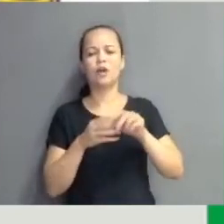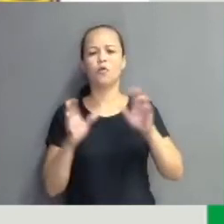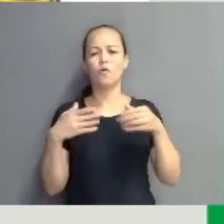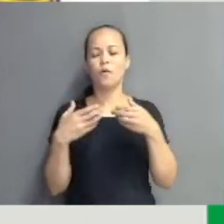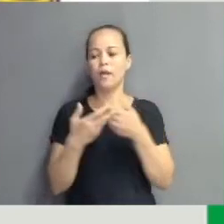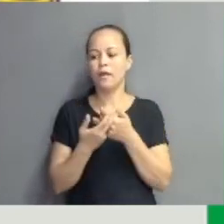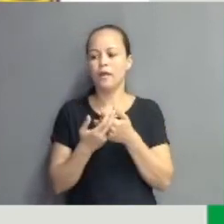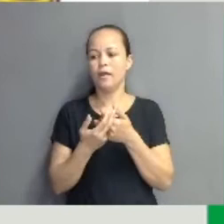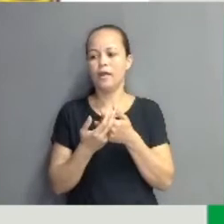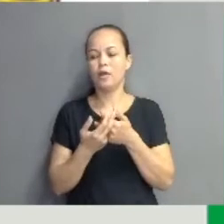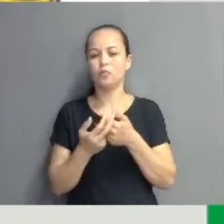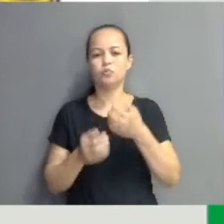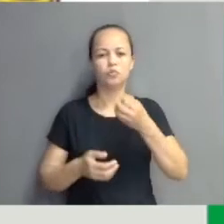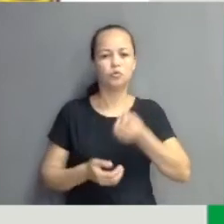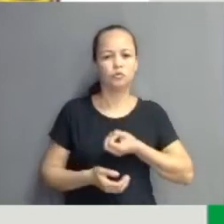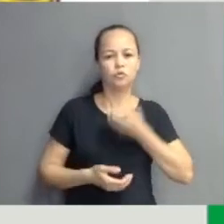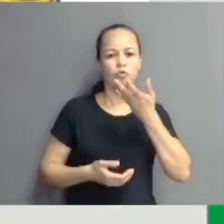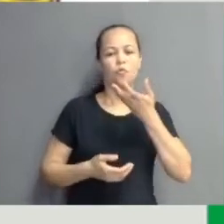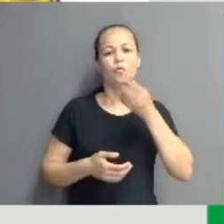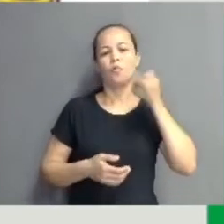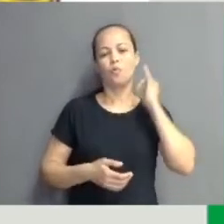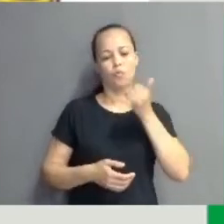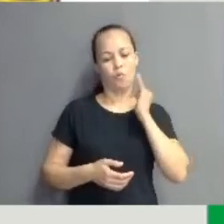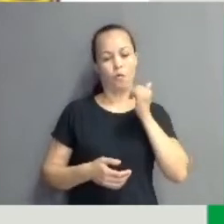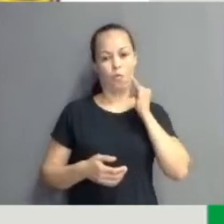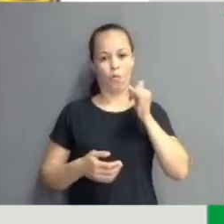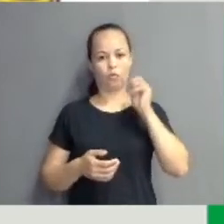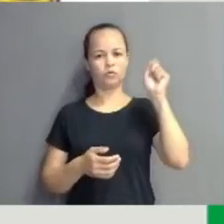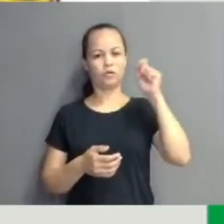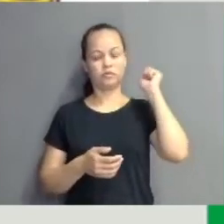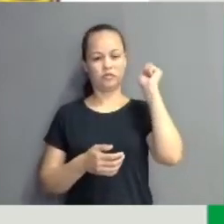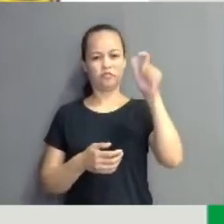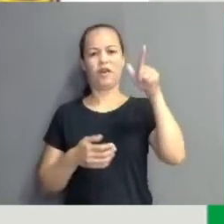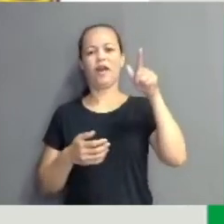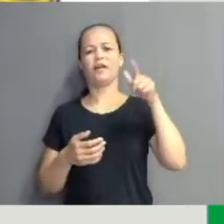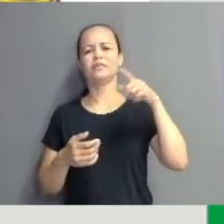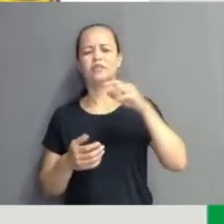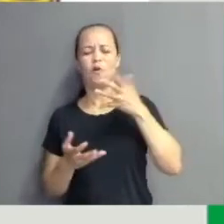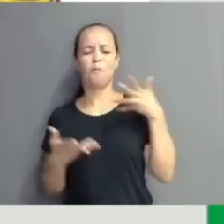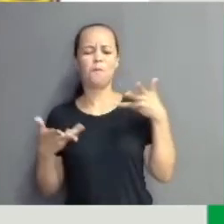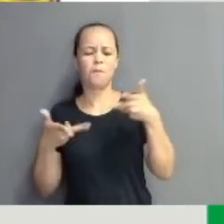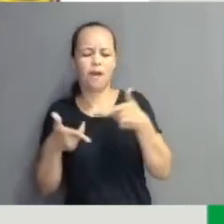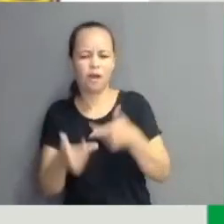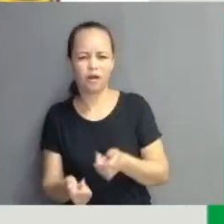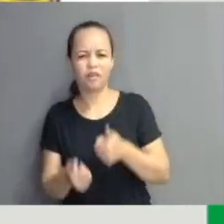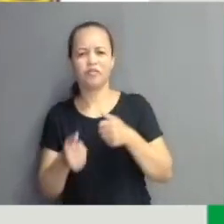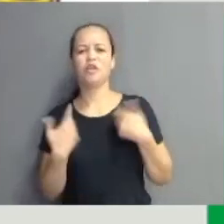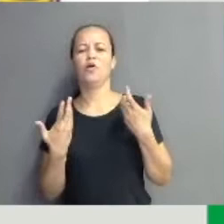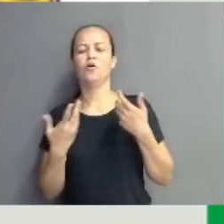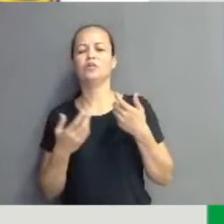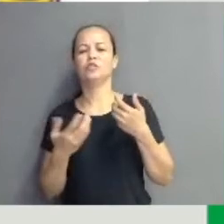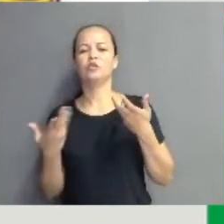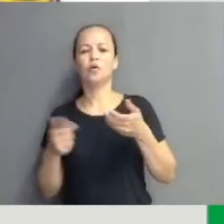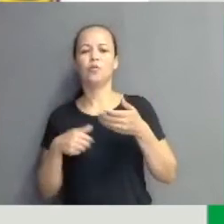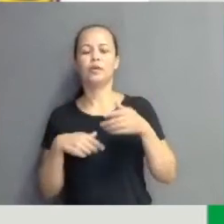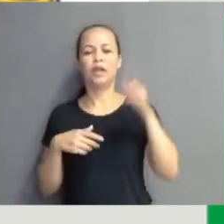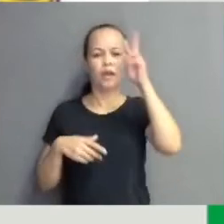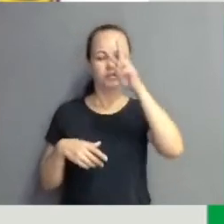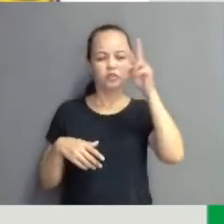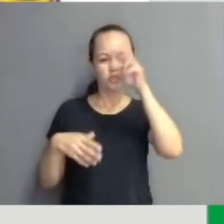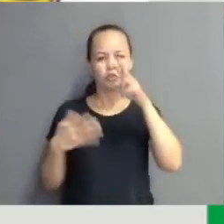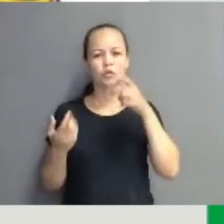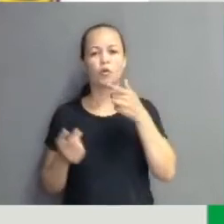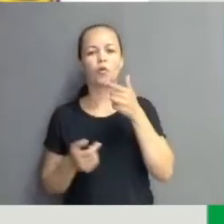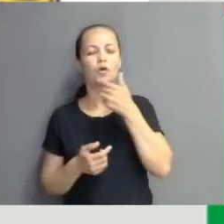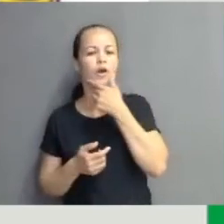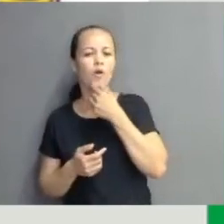maravilhosas Os Contos de Fadas as histórias se Príncipes e princesas que Encantam as nossas